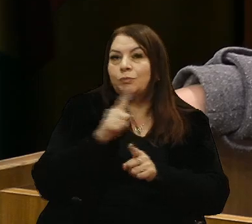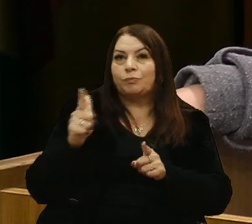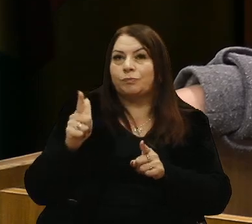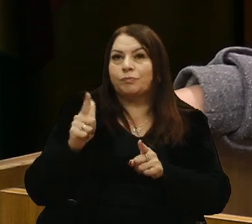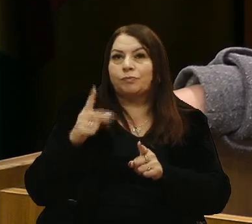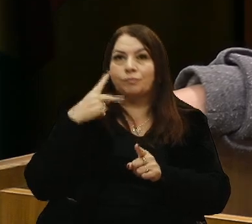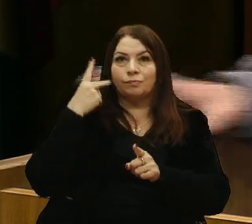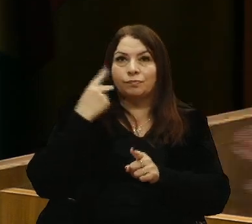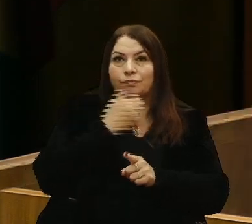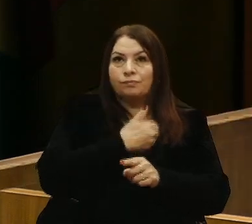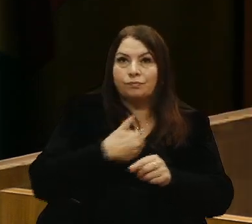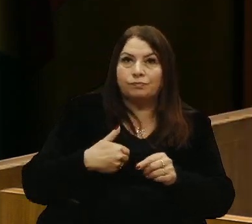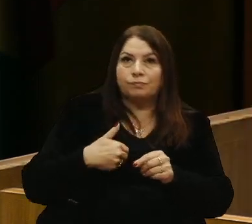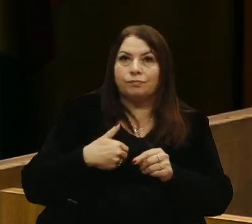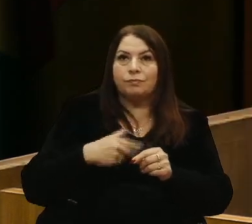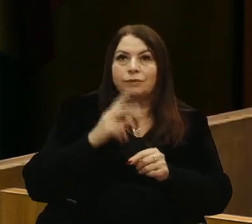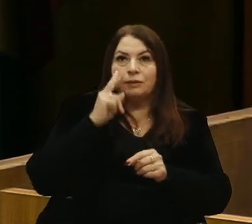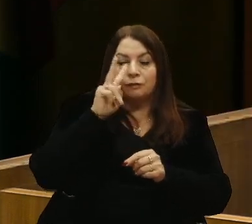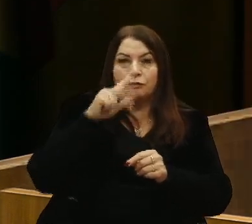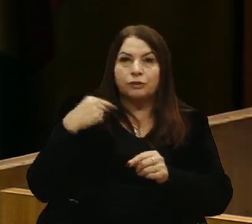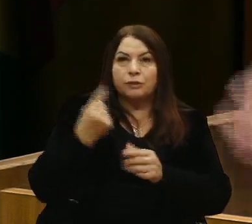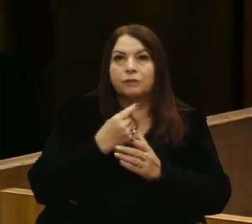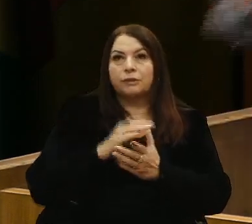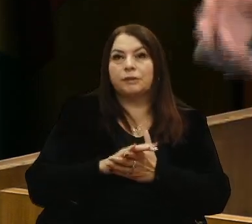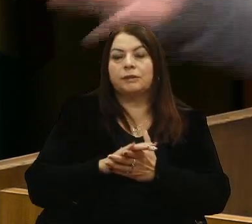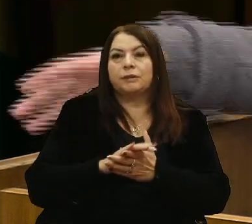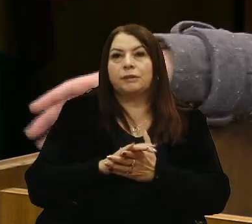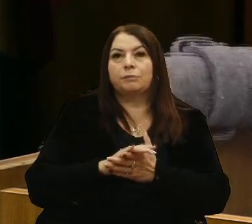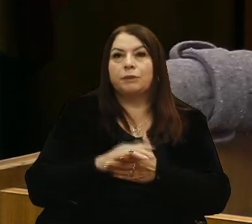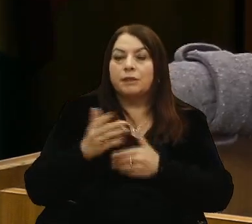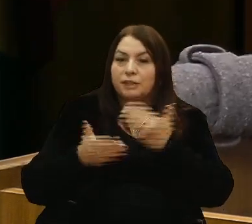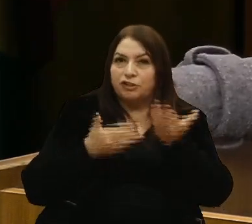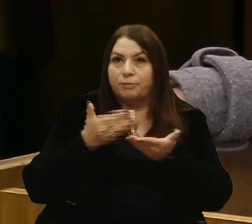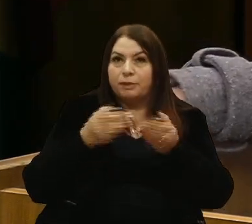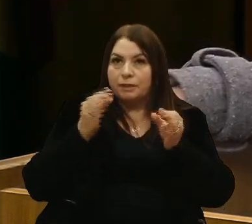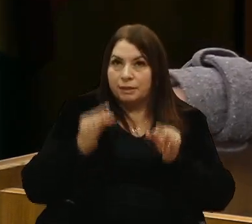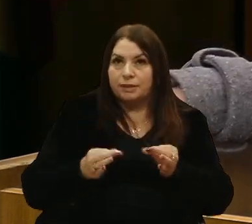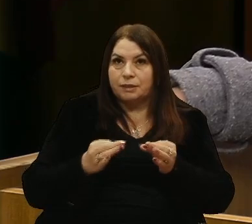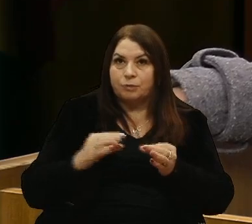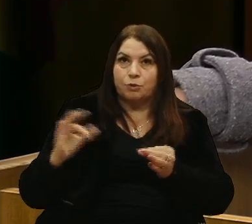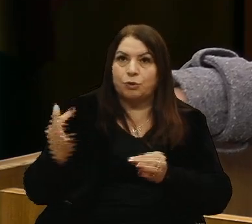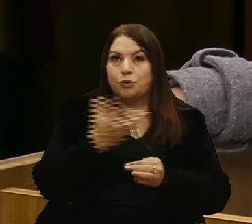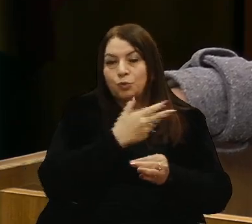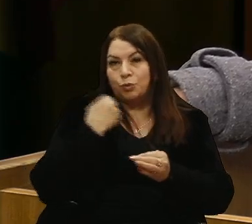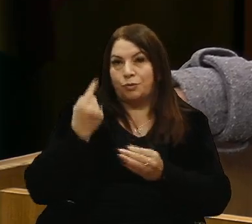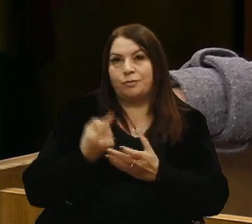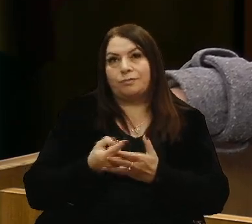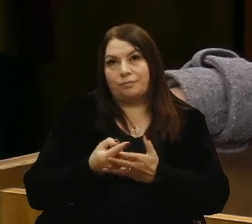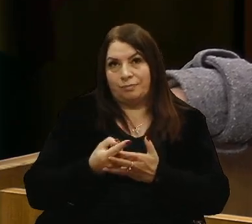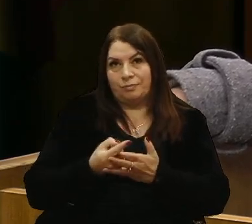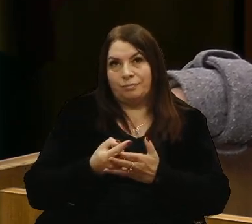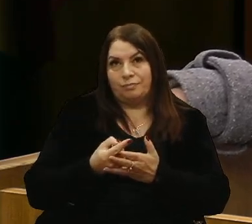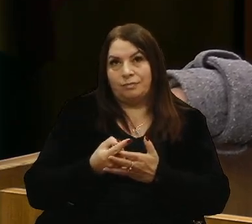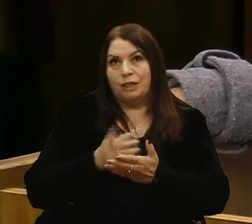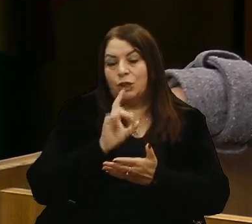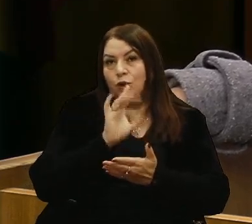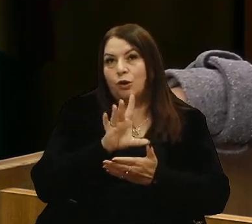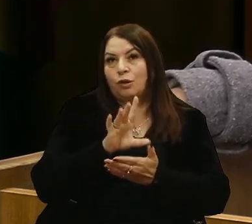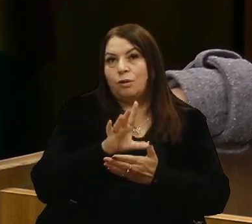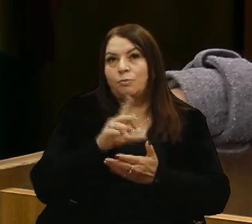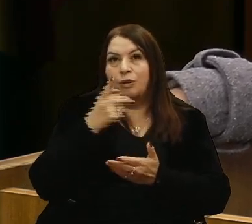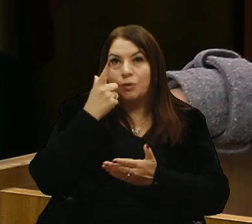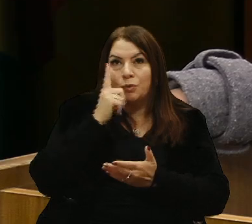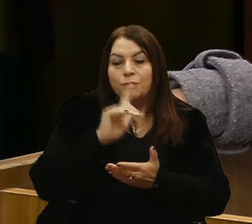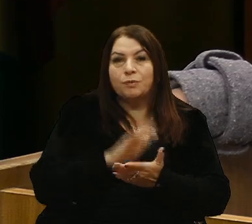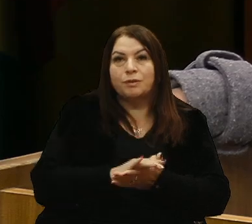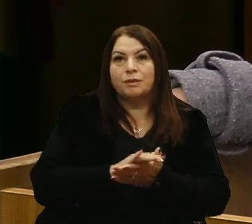uma política pública fortalecida para que esse atendimento ele seja para todos e todas. Ele é só para aqueles que